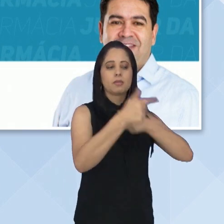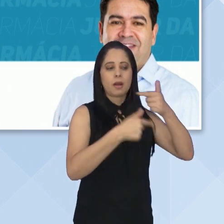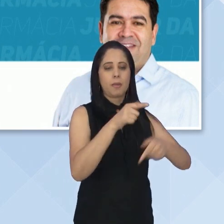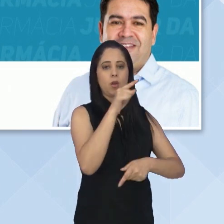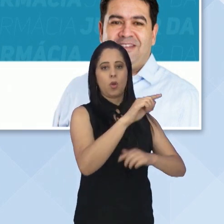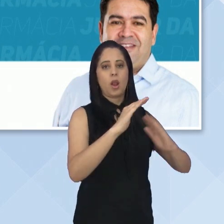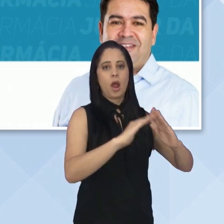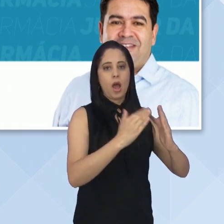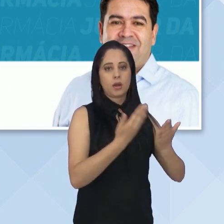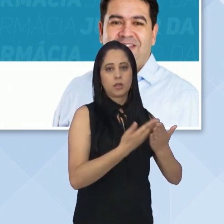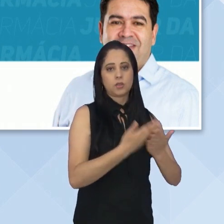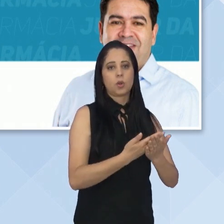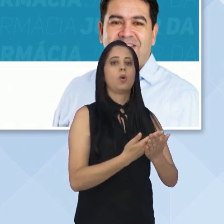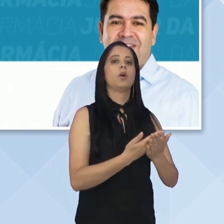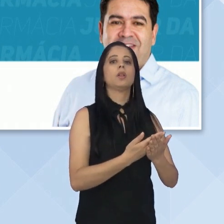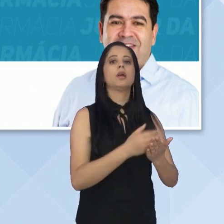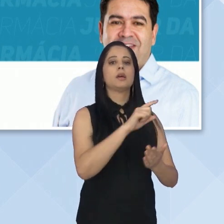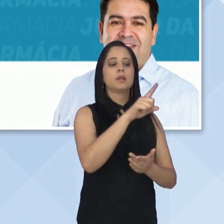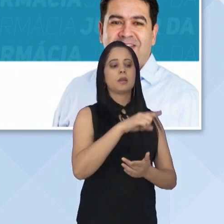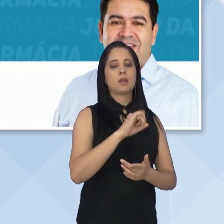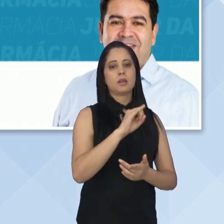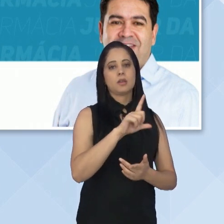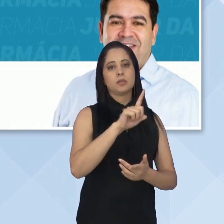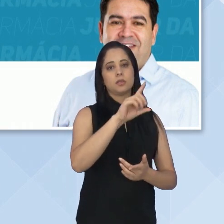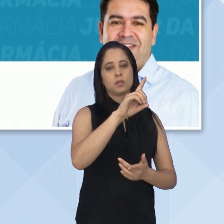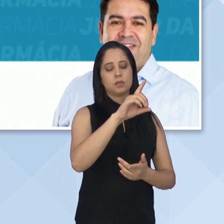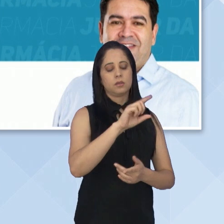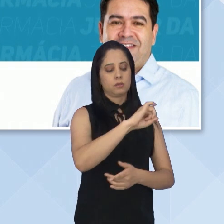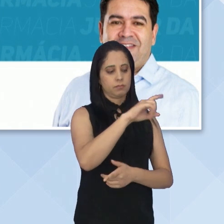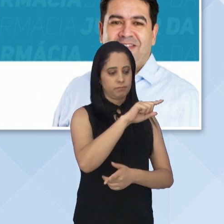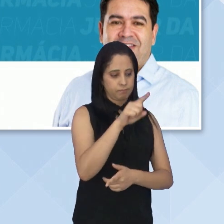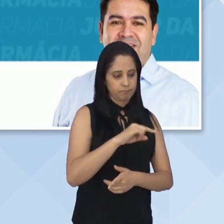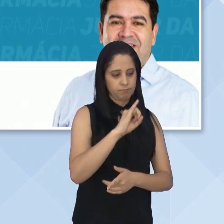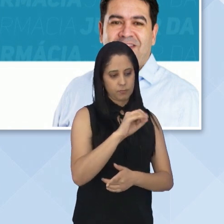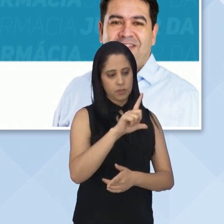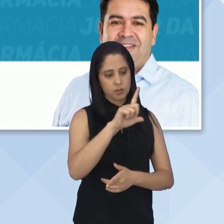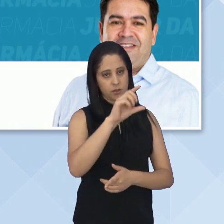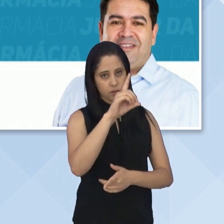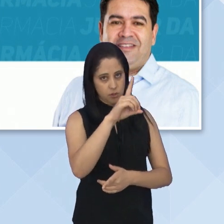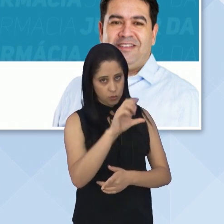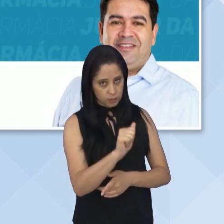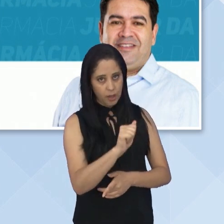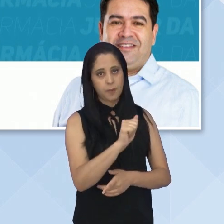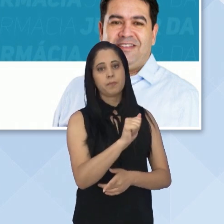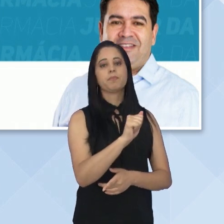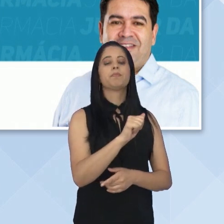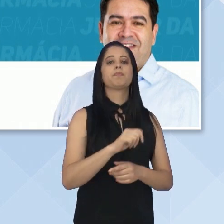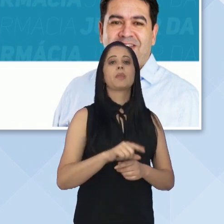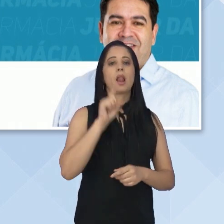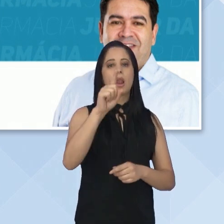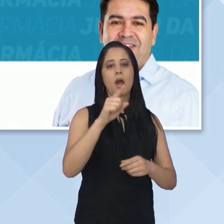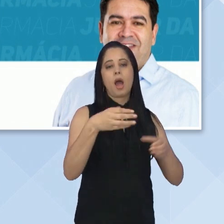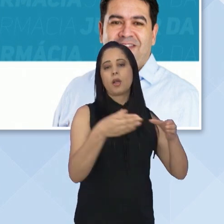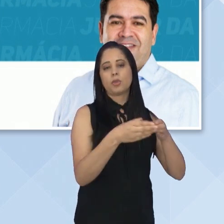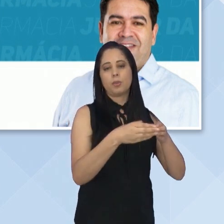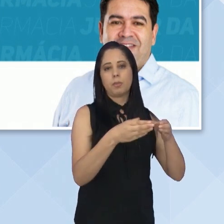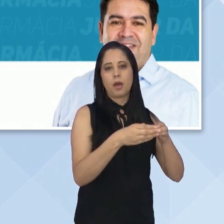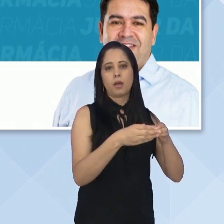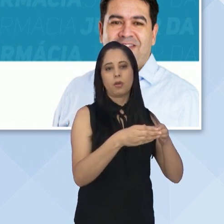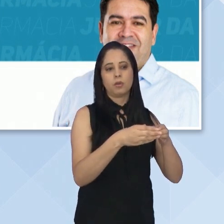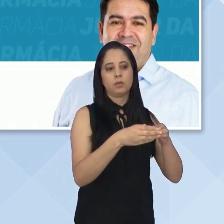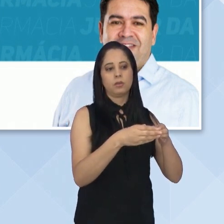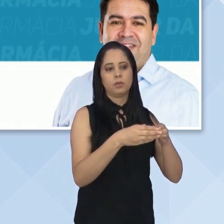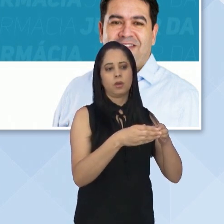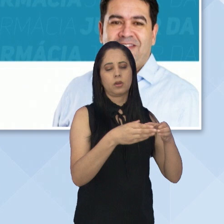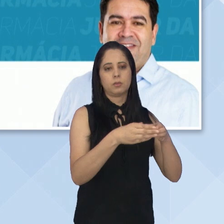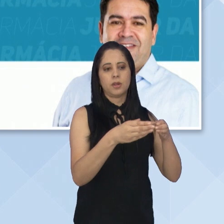bairro Parque Santa Rita, onde conheceu a sua terceira esposa, que está presente aqui, Maria das Graças, com quem